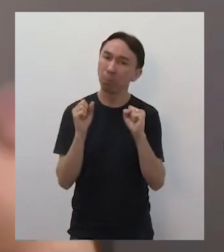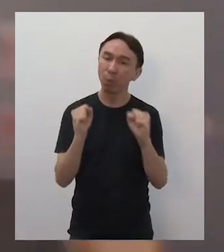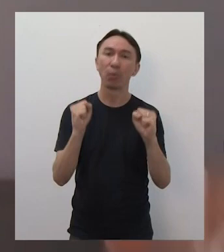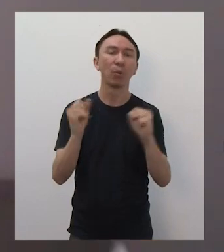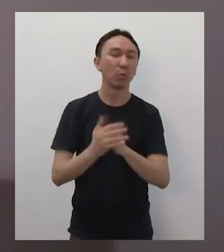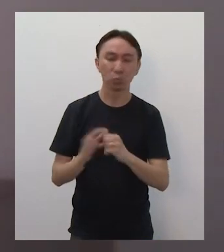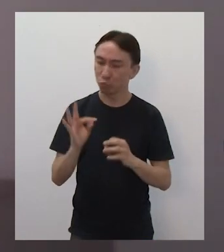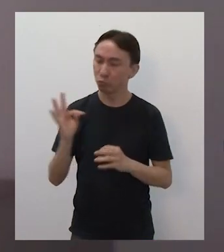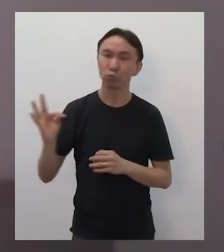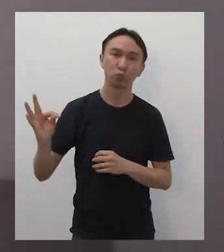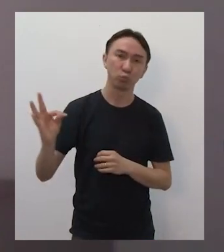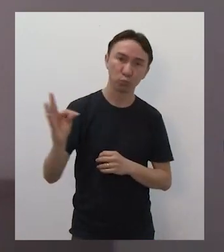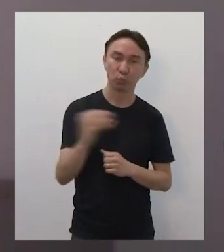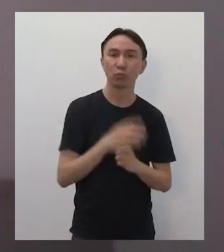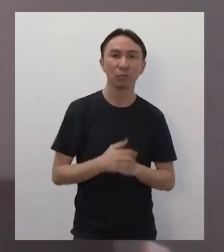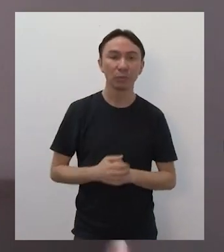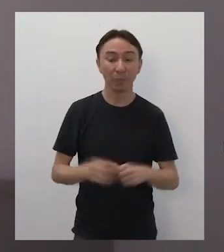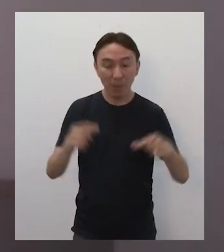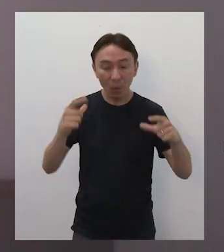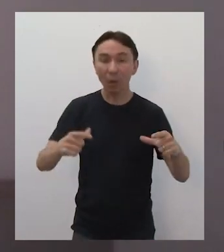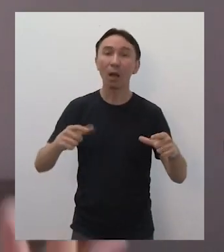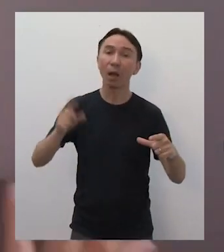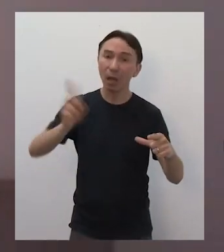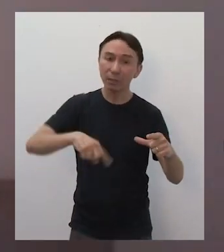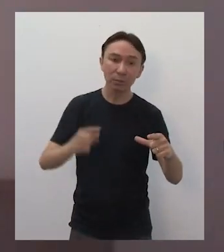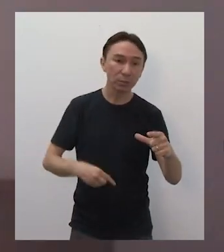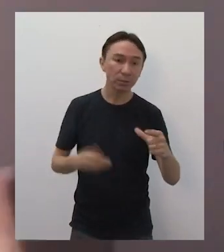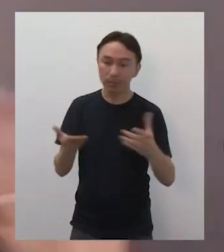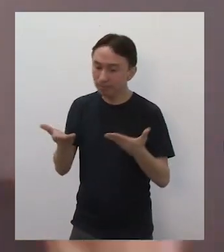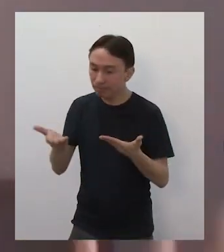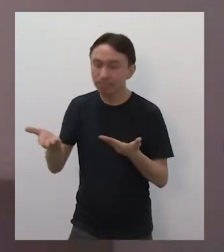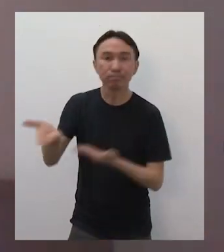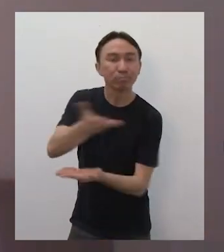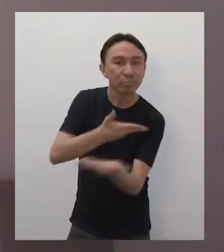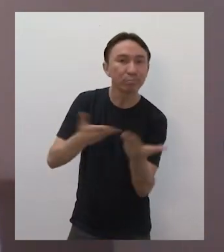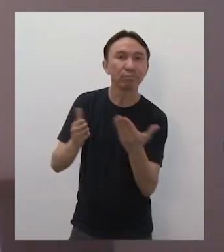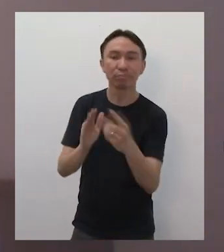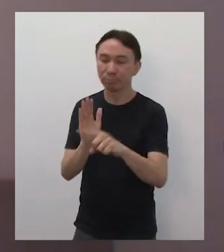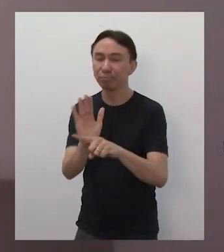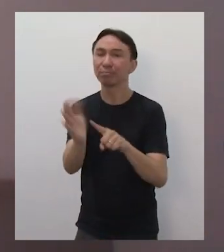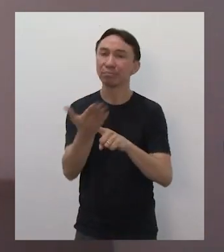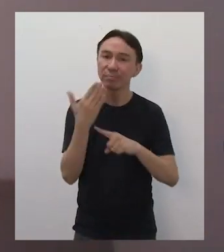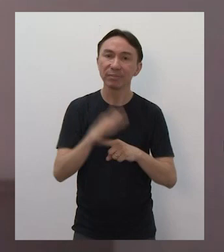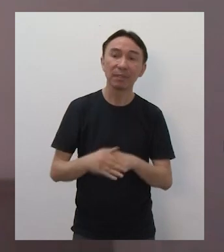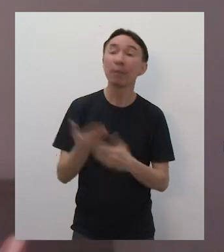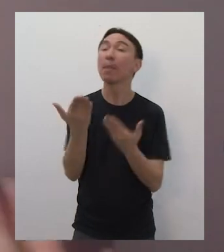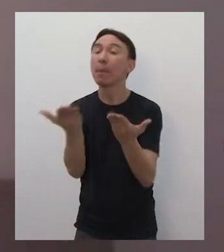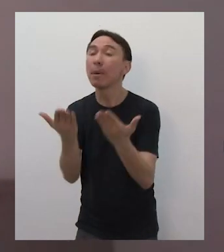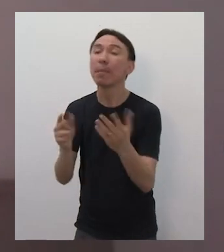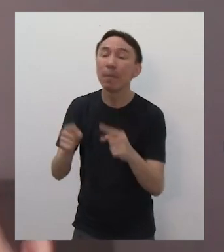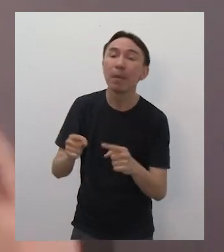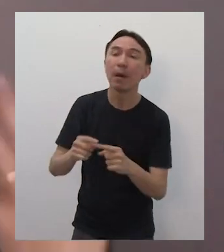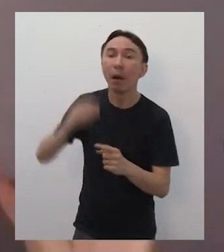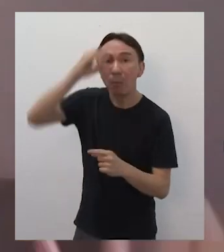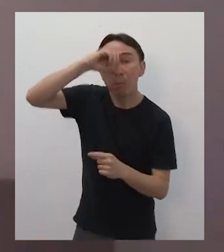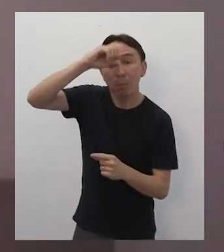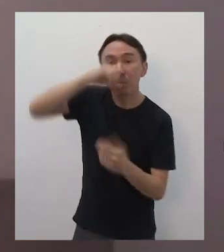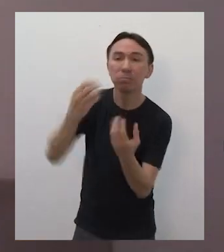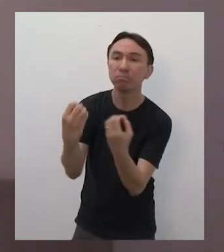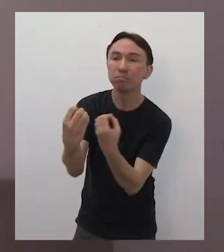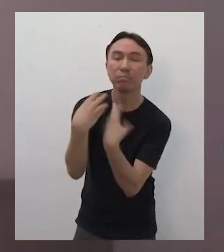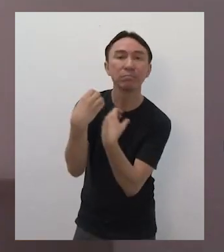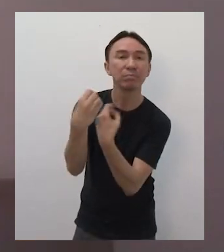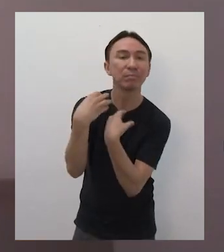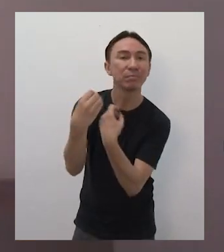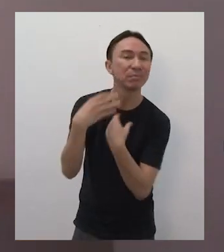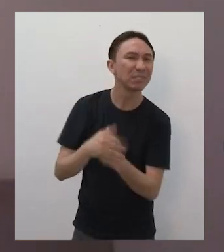de compartilhamento, de aprendizado com o outro também, além do que traz